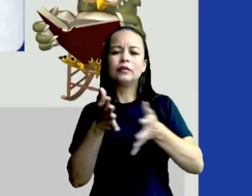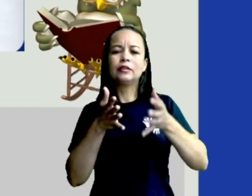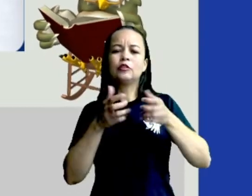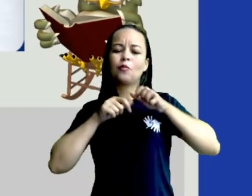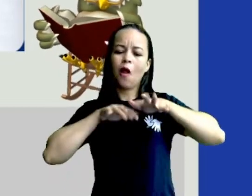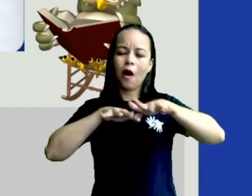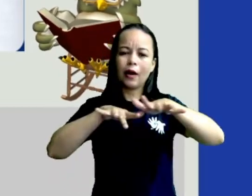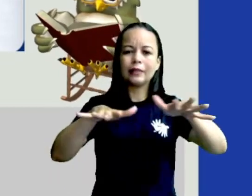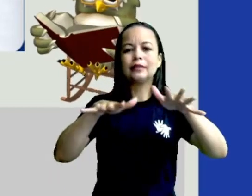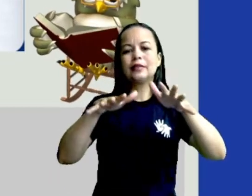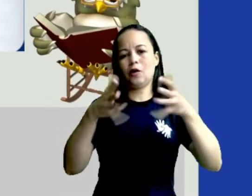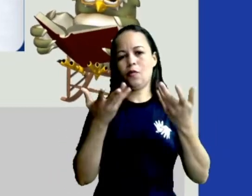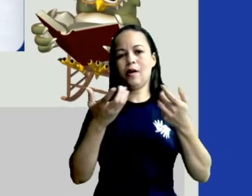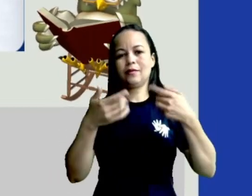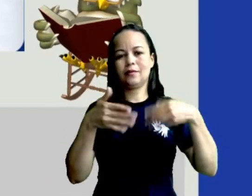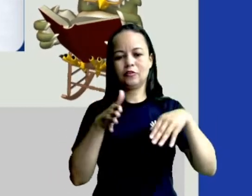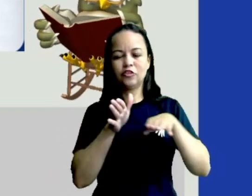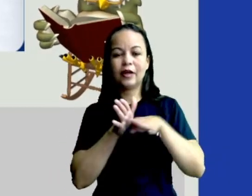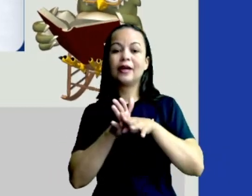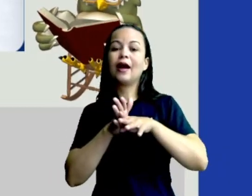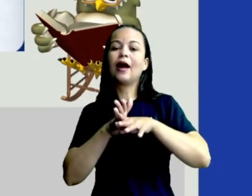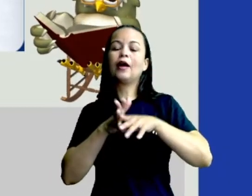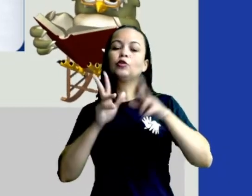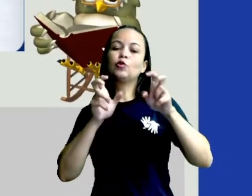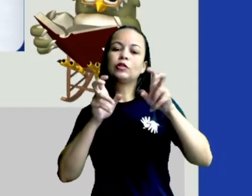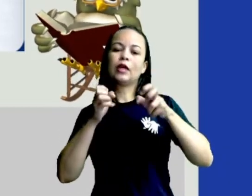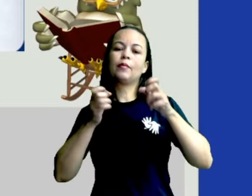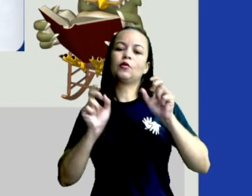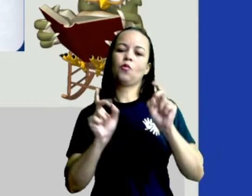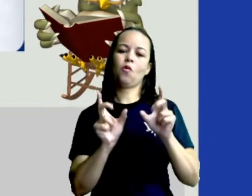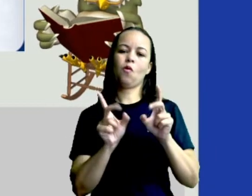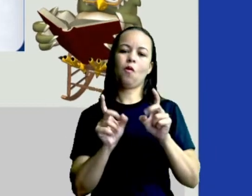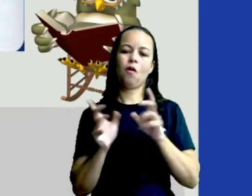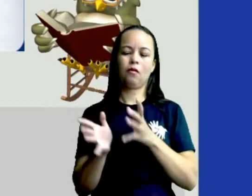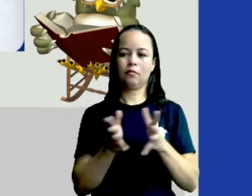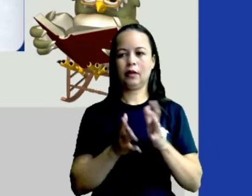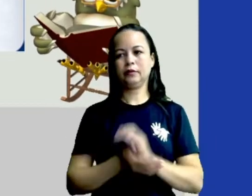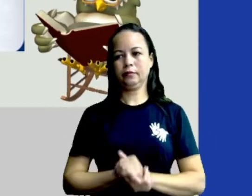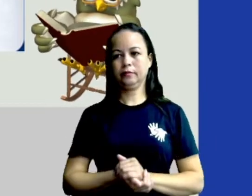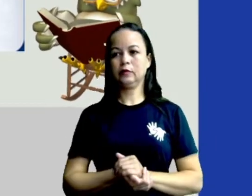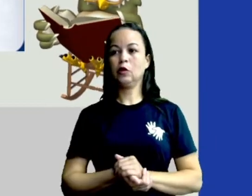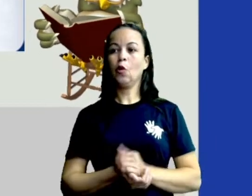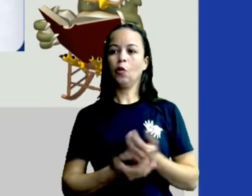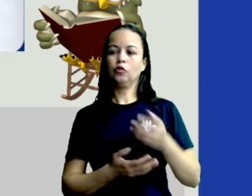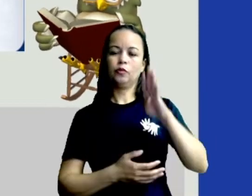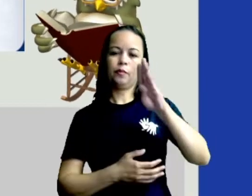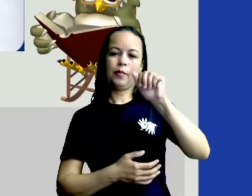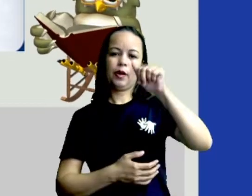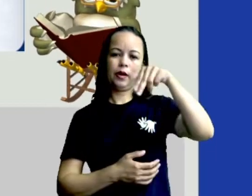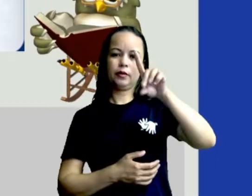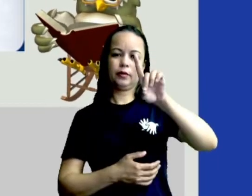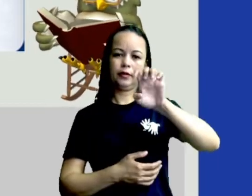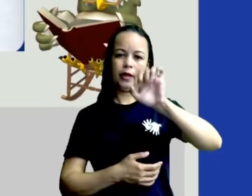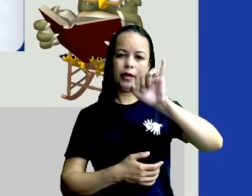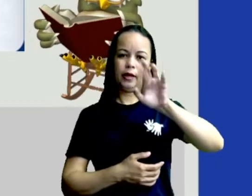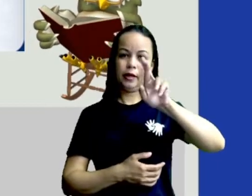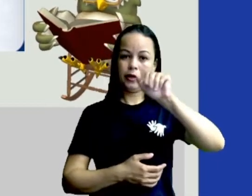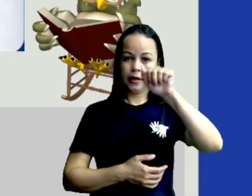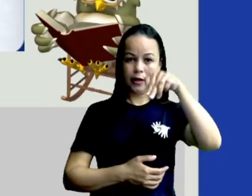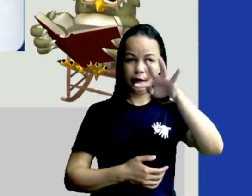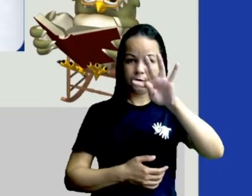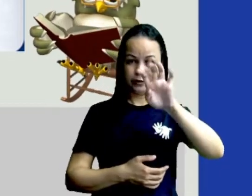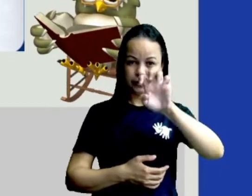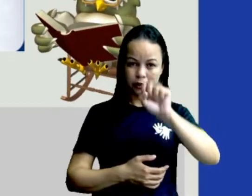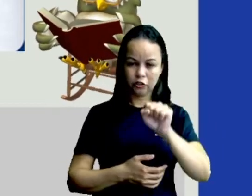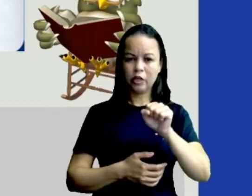exploração até a gente chegar no comércio. Vejam só, os bandeirantes e a busca por riquezas. Primeiro, para a gente ter um comércio, a gente